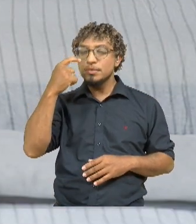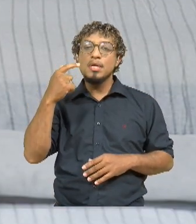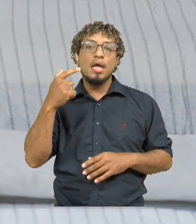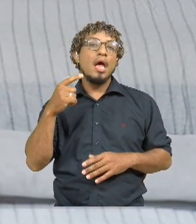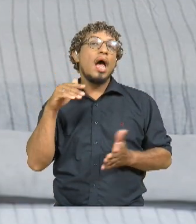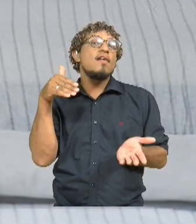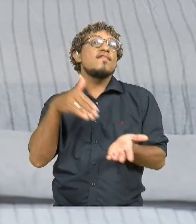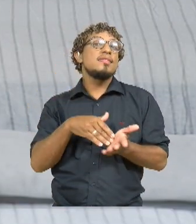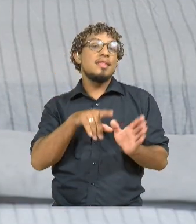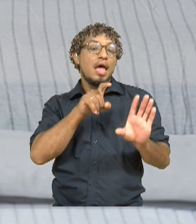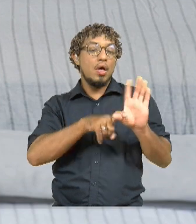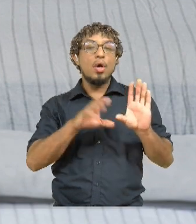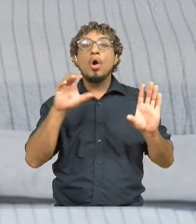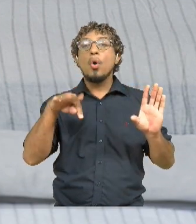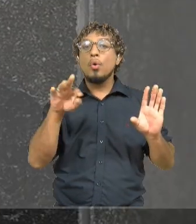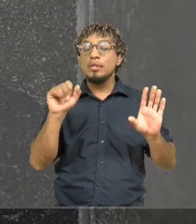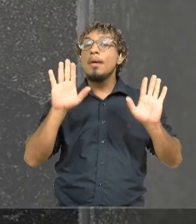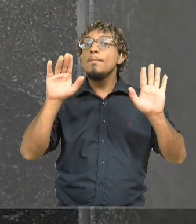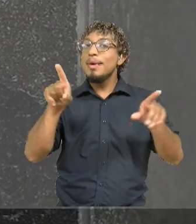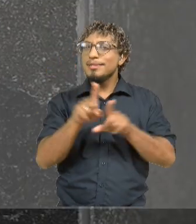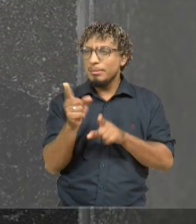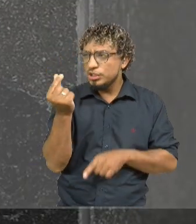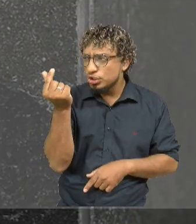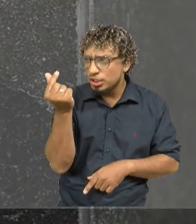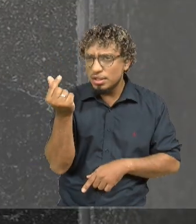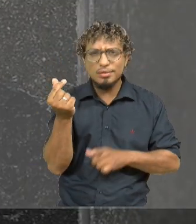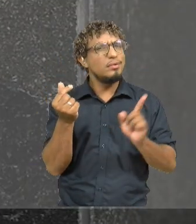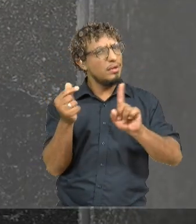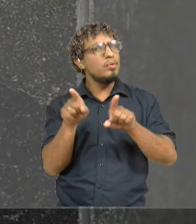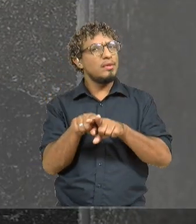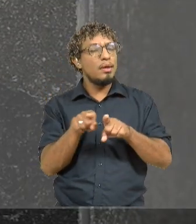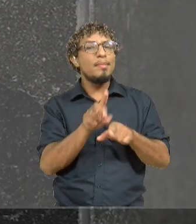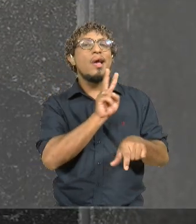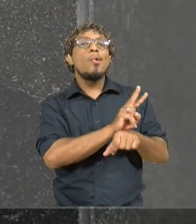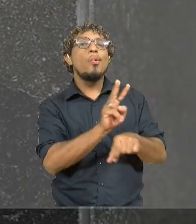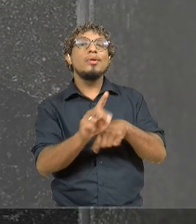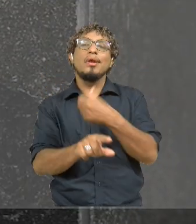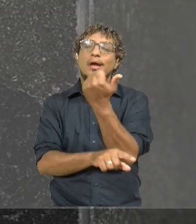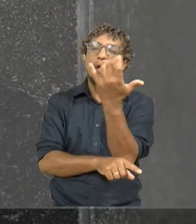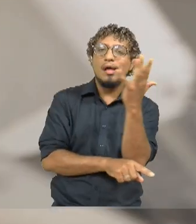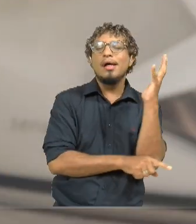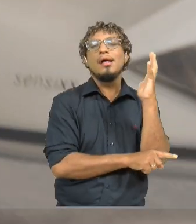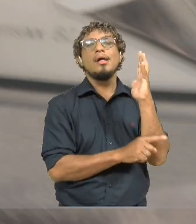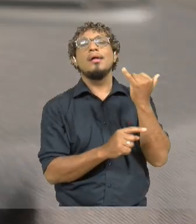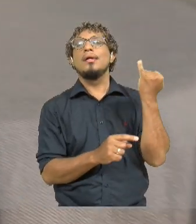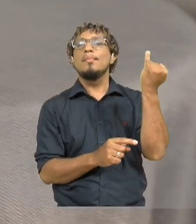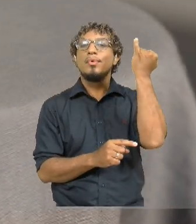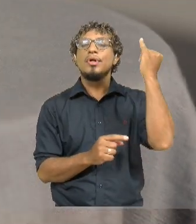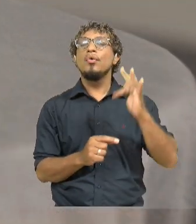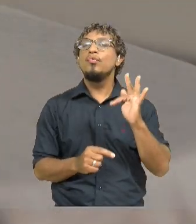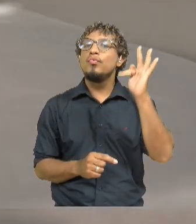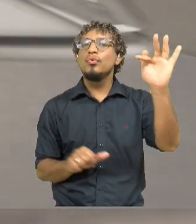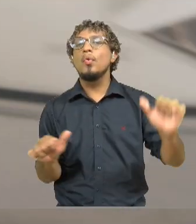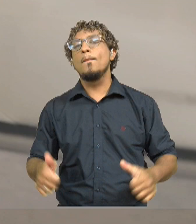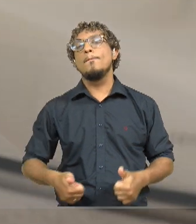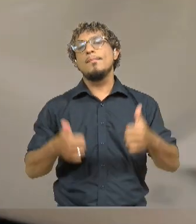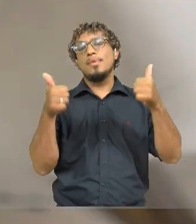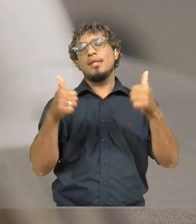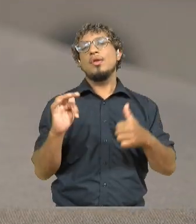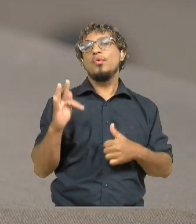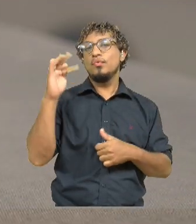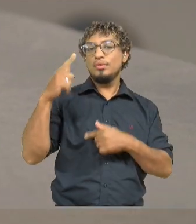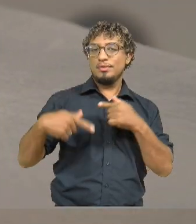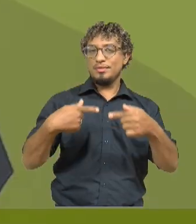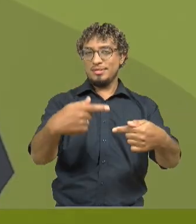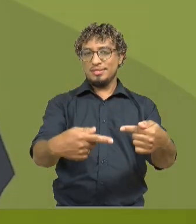E não só falando de forma financeira, mas também é uma forma de cuidado com o meio ambiente e garantir um futuro melhor para as nossas